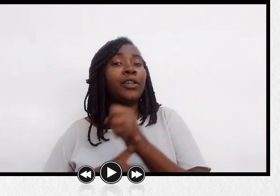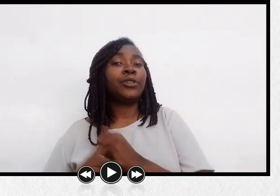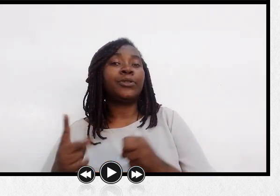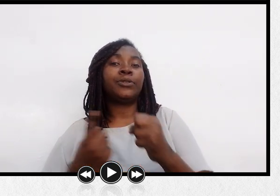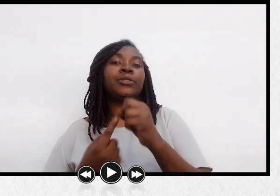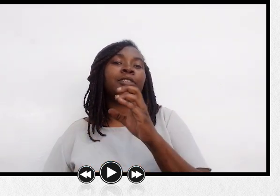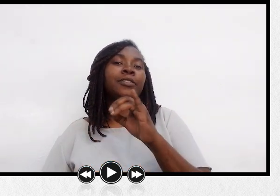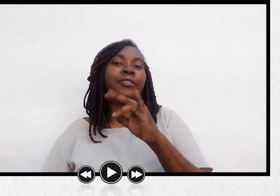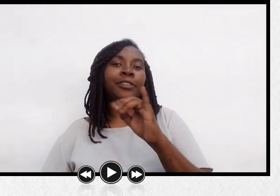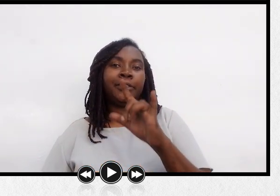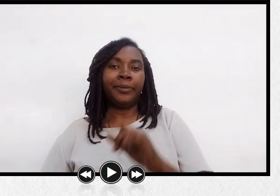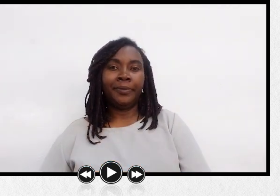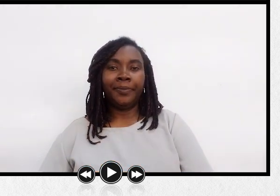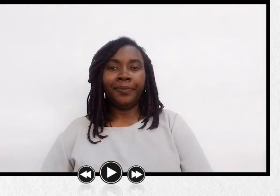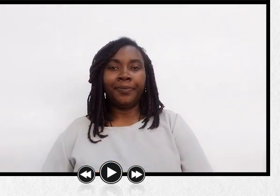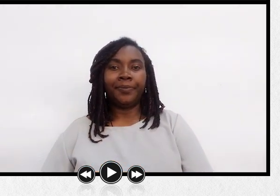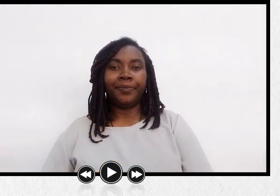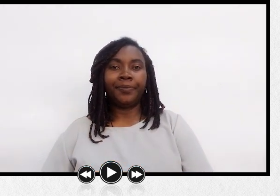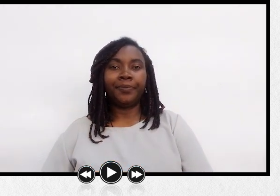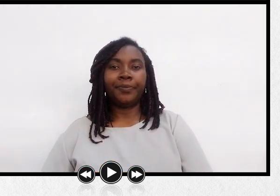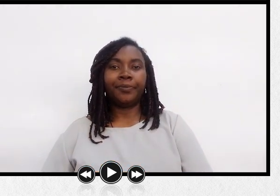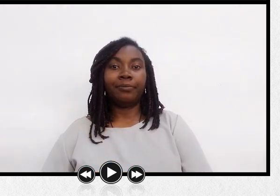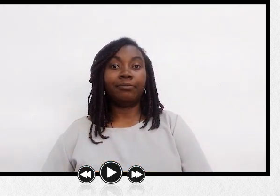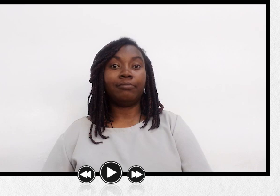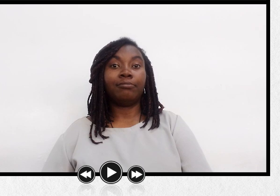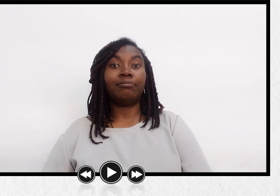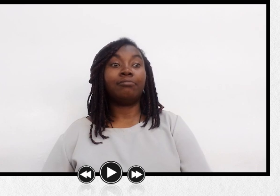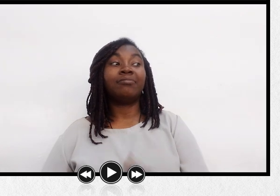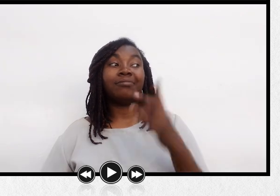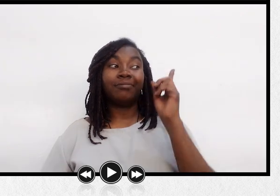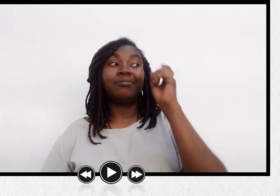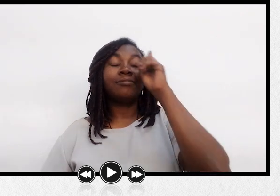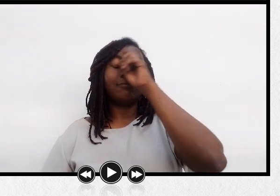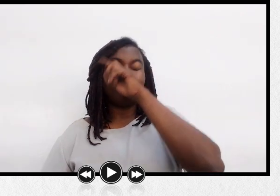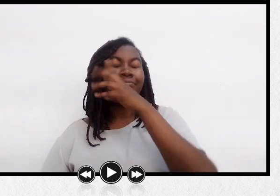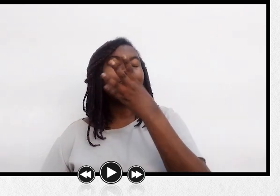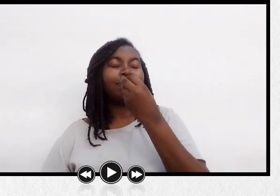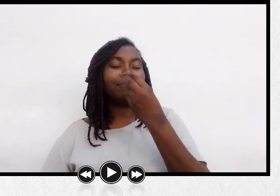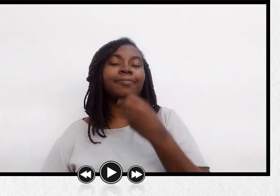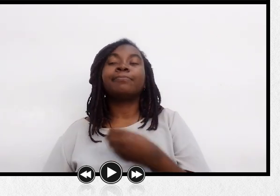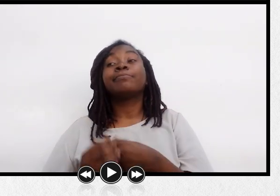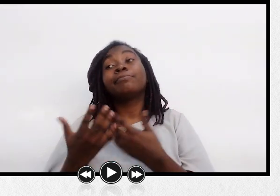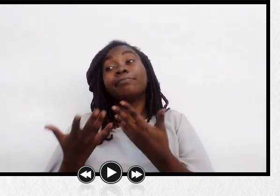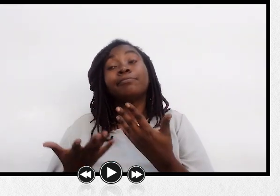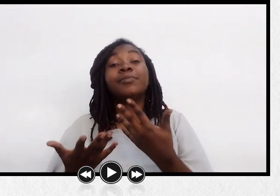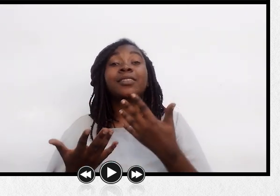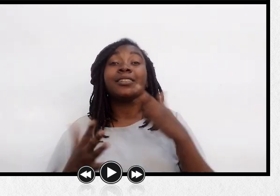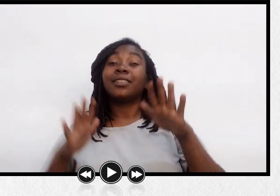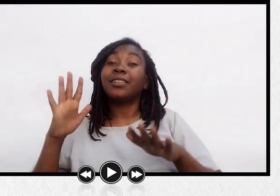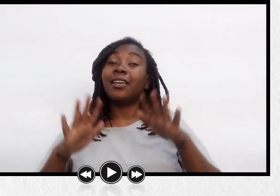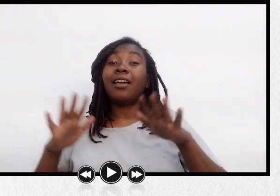Então, é um grande desafio, né? Então assim, você vai ter,